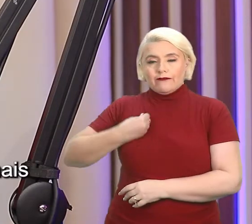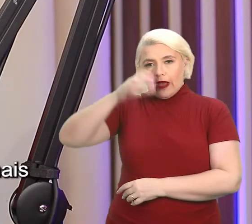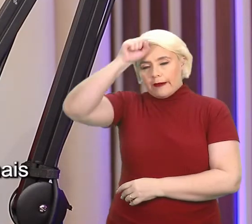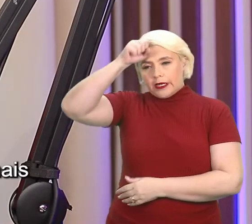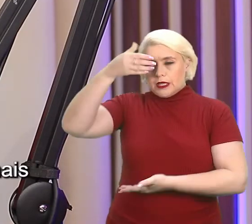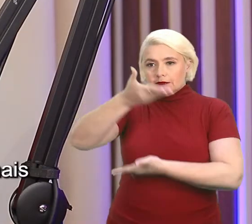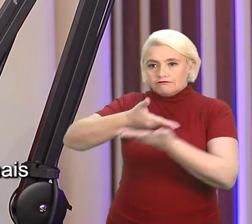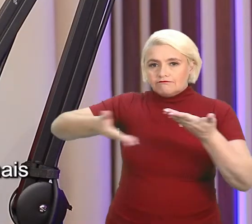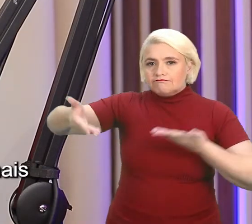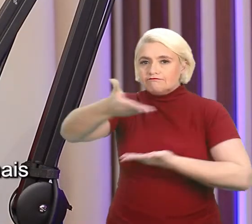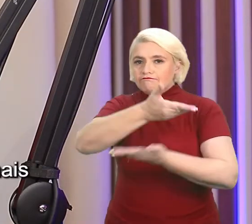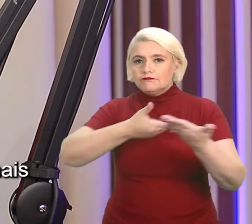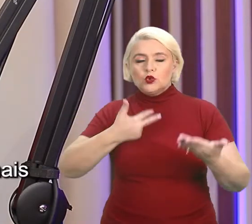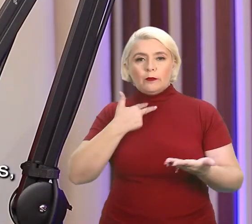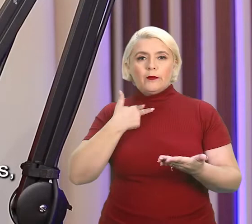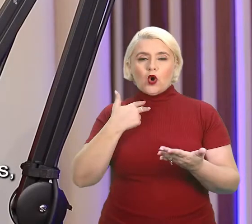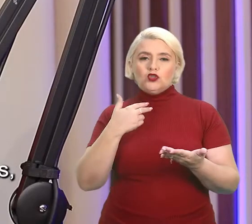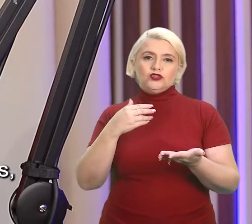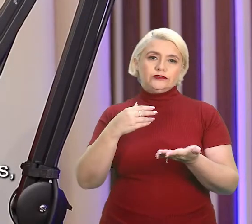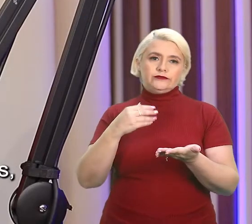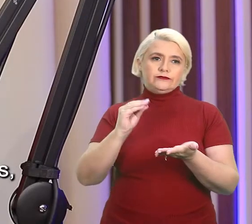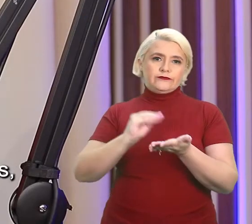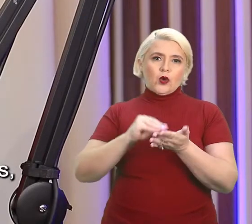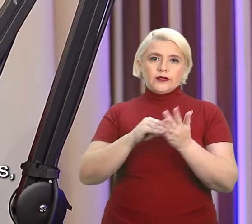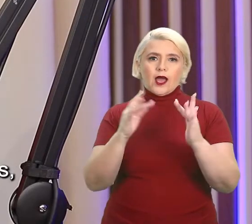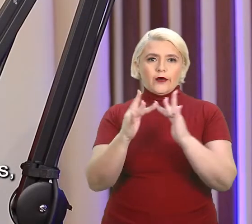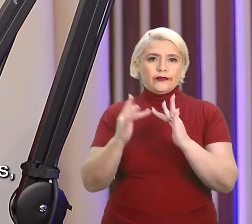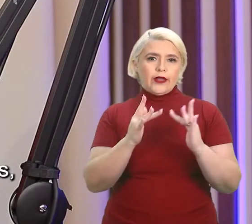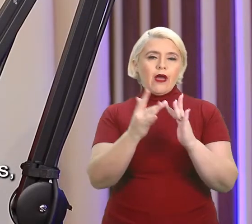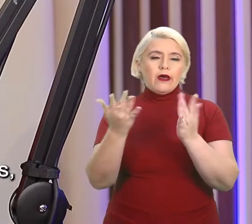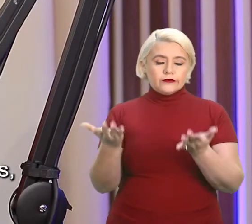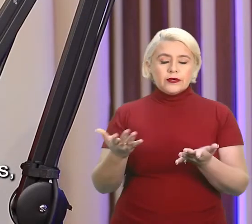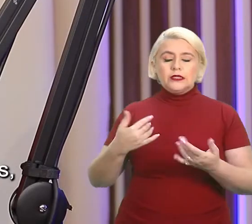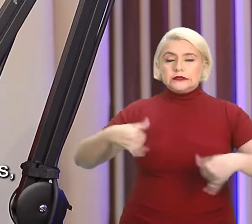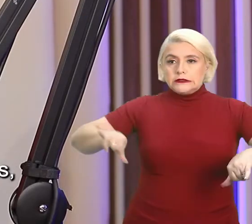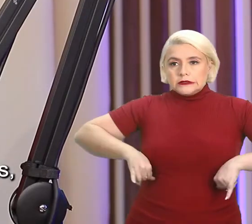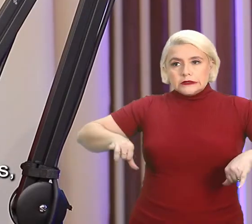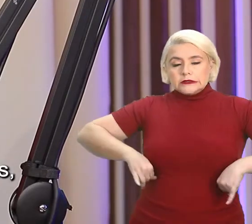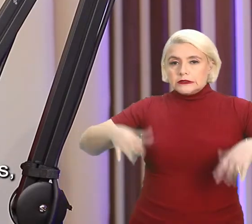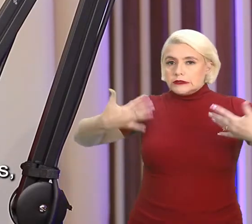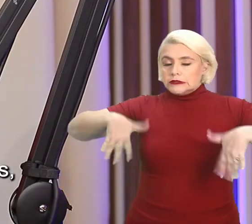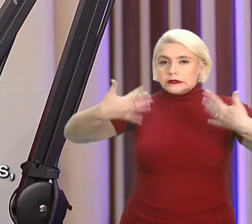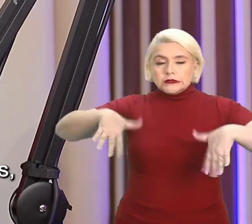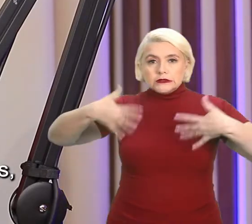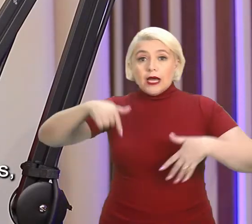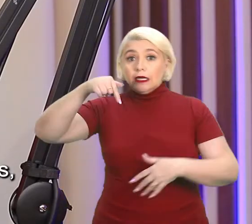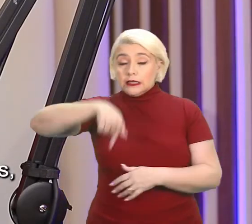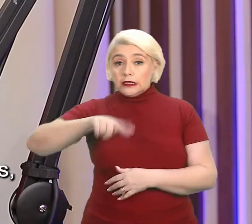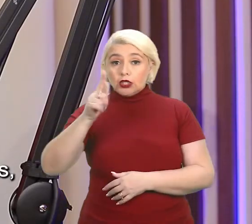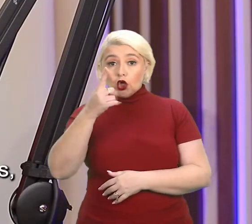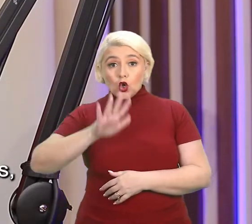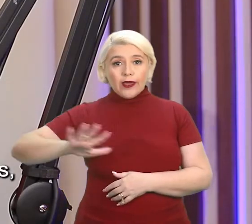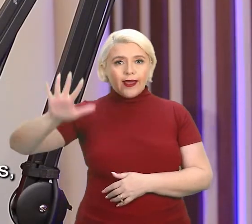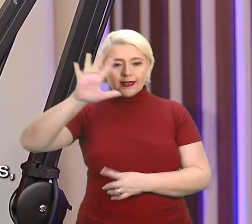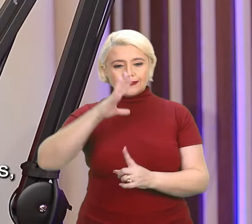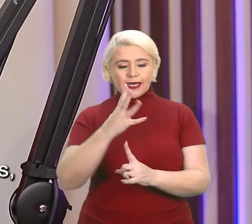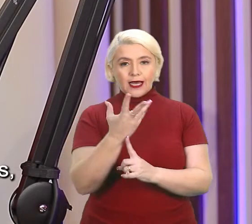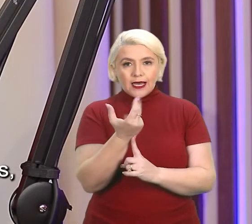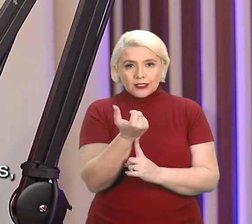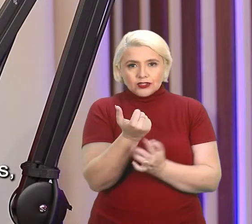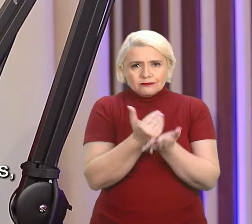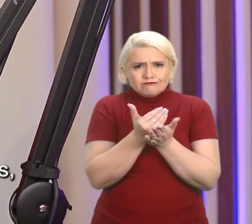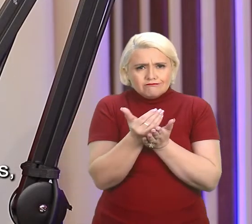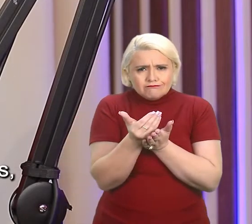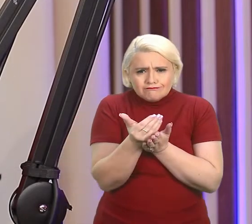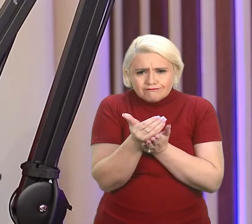aprendendo língua de sinais não ficassem esse contato. A gente apanhou muito. E aqui em Goiás, nas artes,